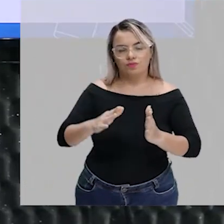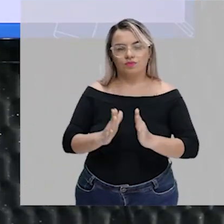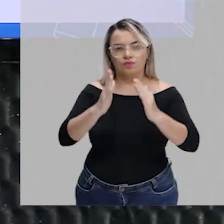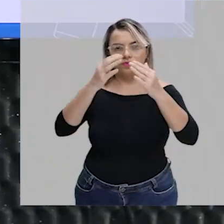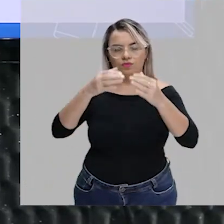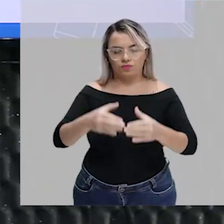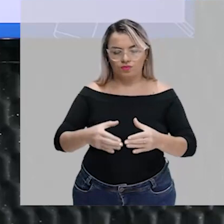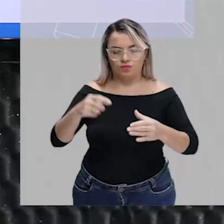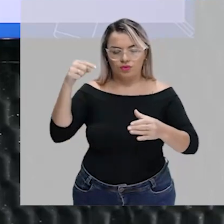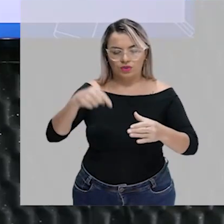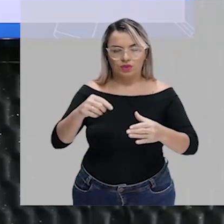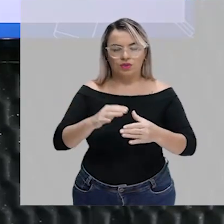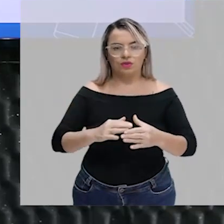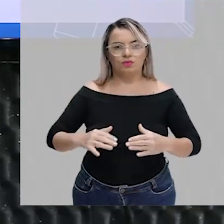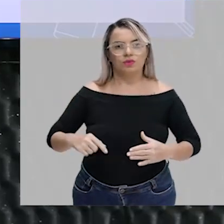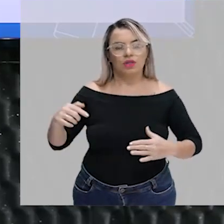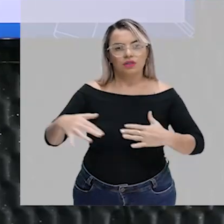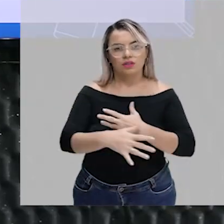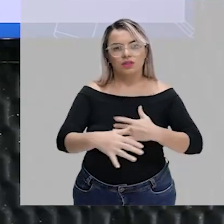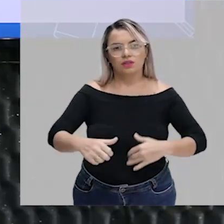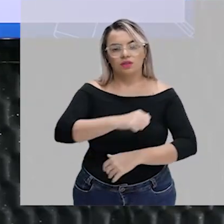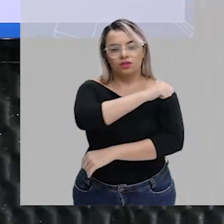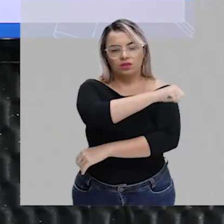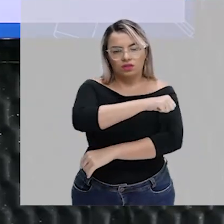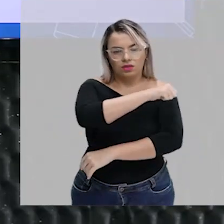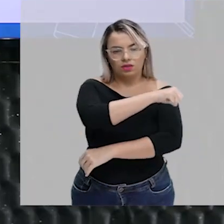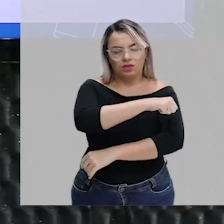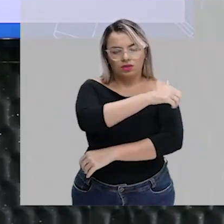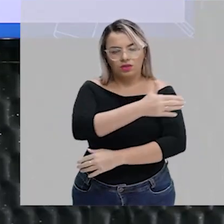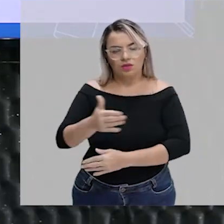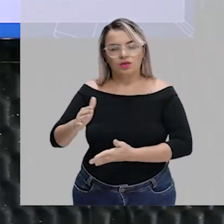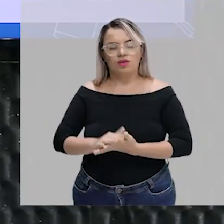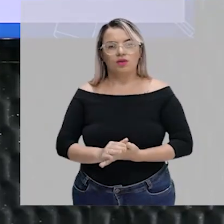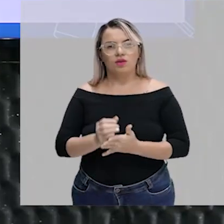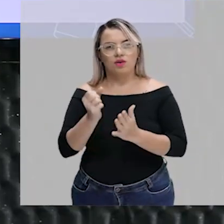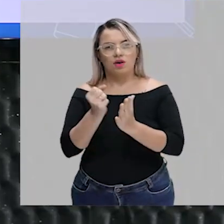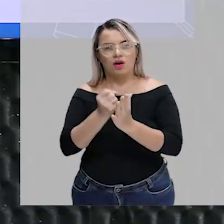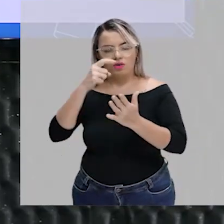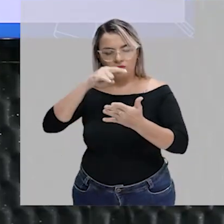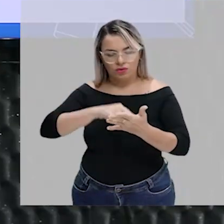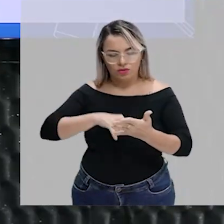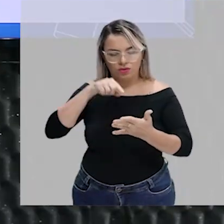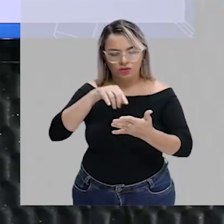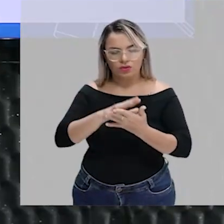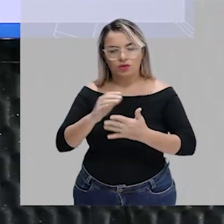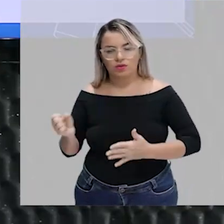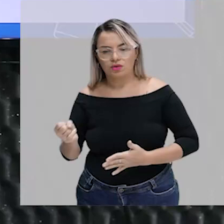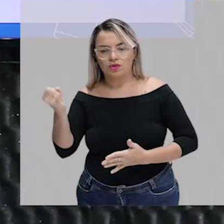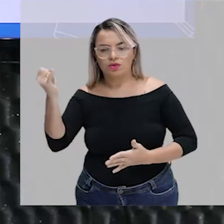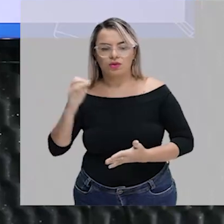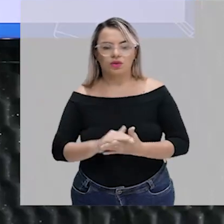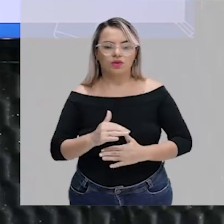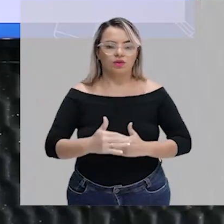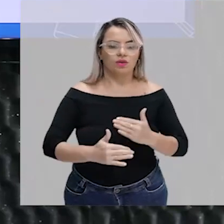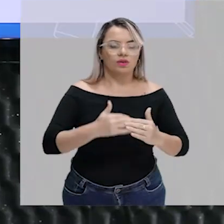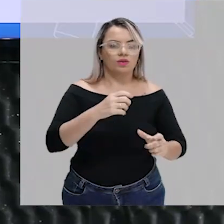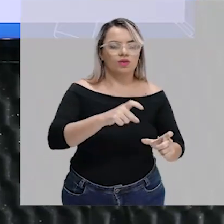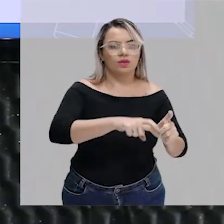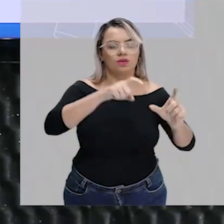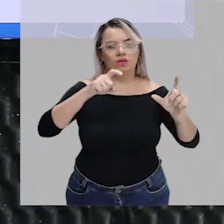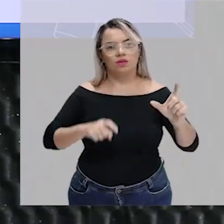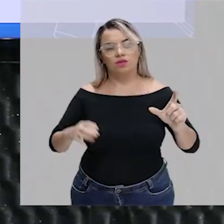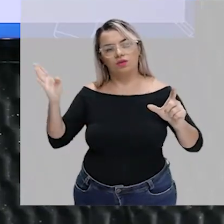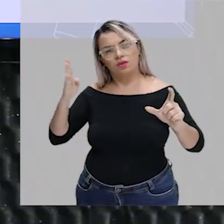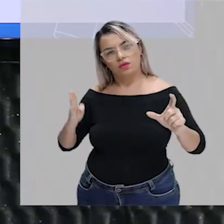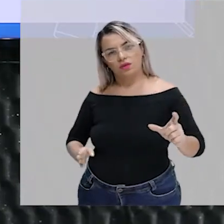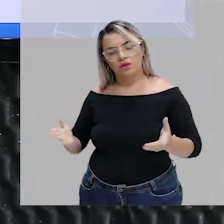foram marcos cruciais e importantes, portanto, do processo de independência do Brasil. Nessa época, quando a família real esteve